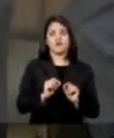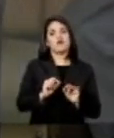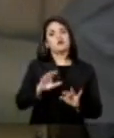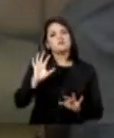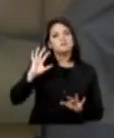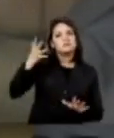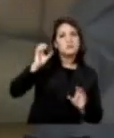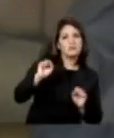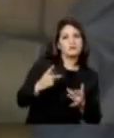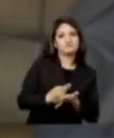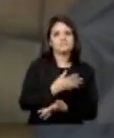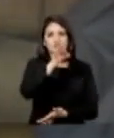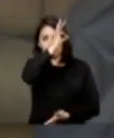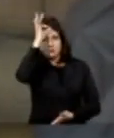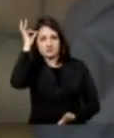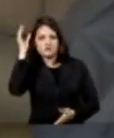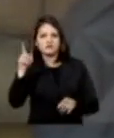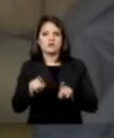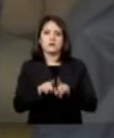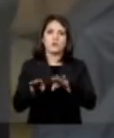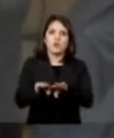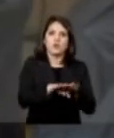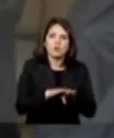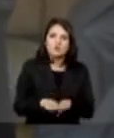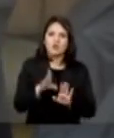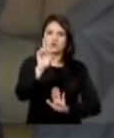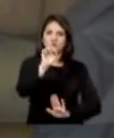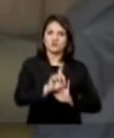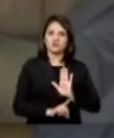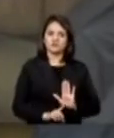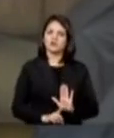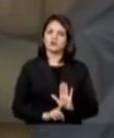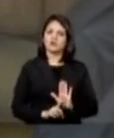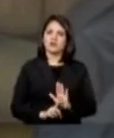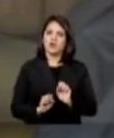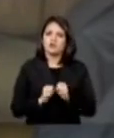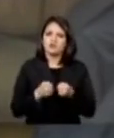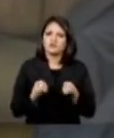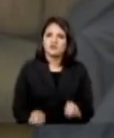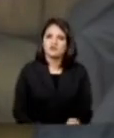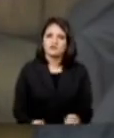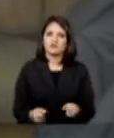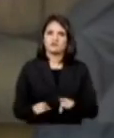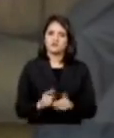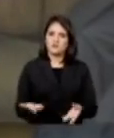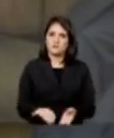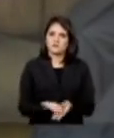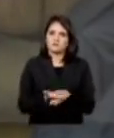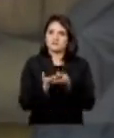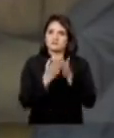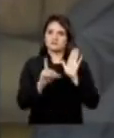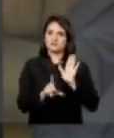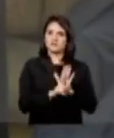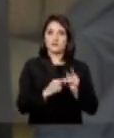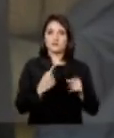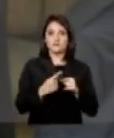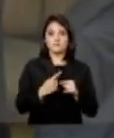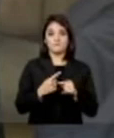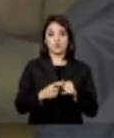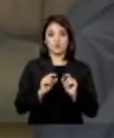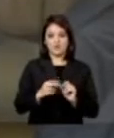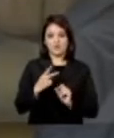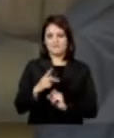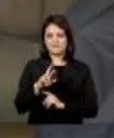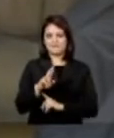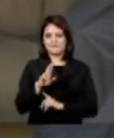a igualdade e a ampla defesa e o devido processo legal, pois a presunção de inocência,